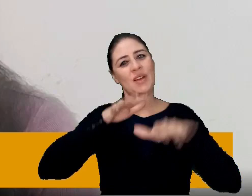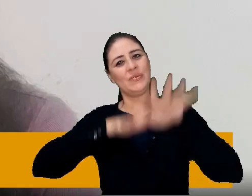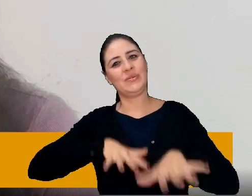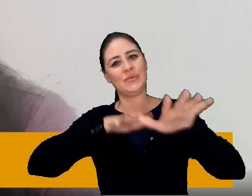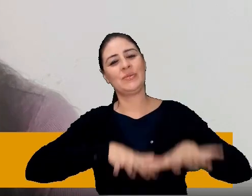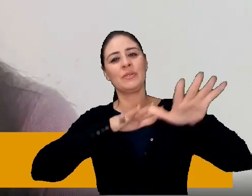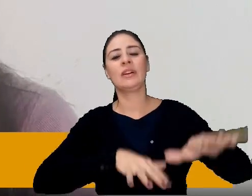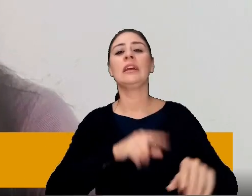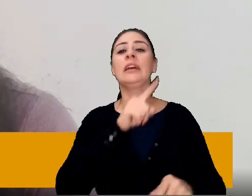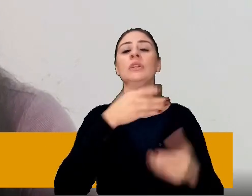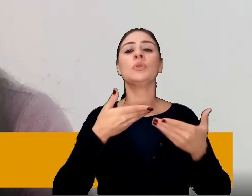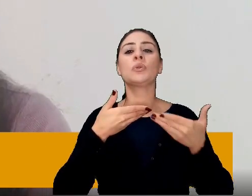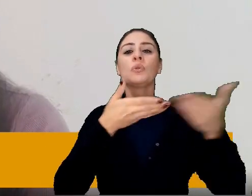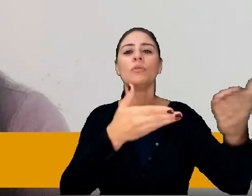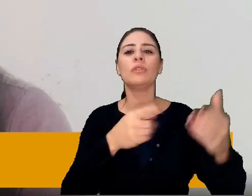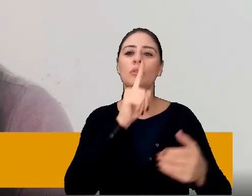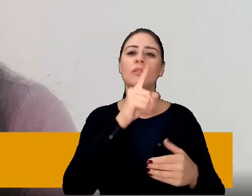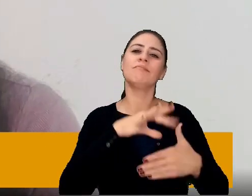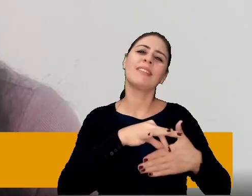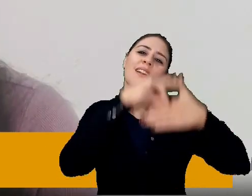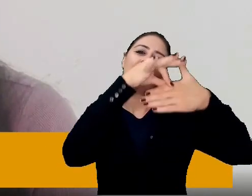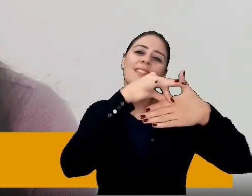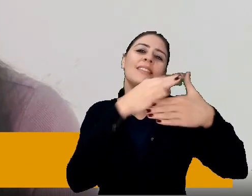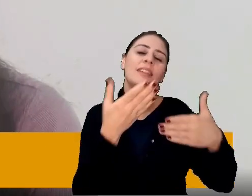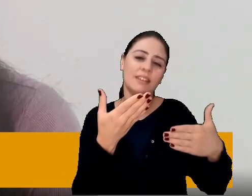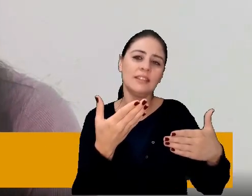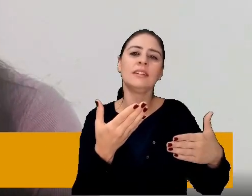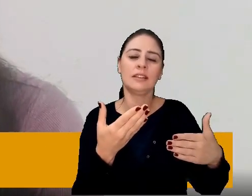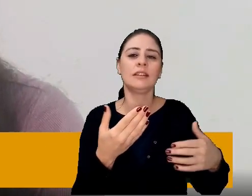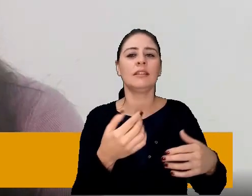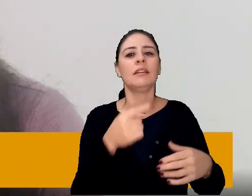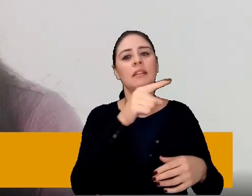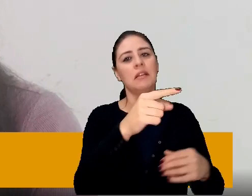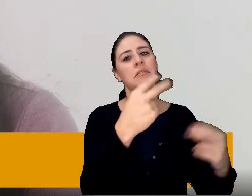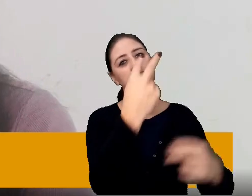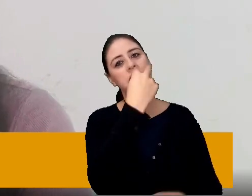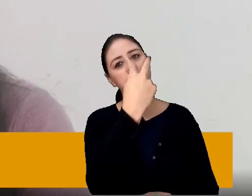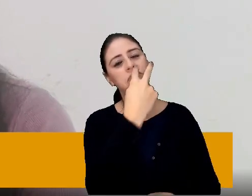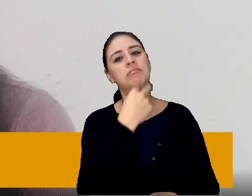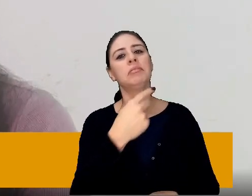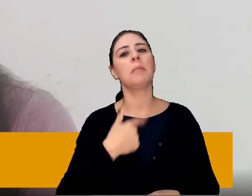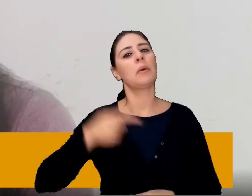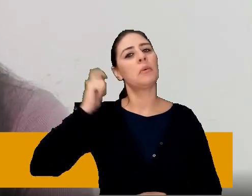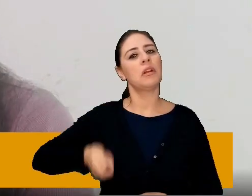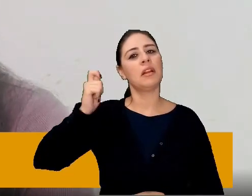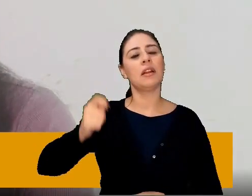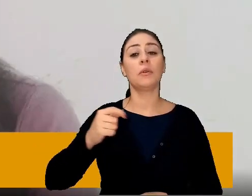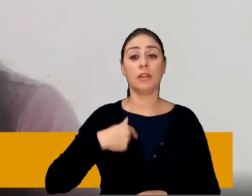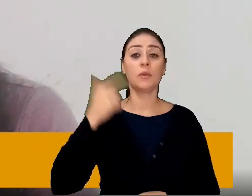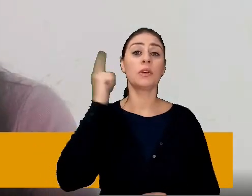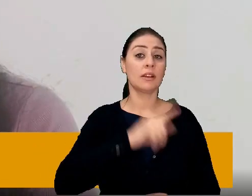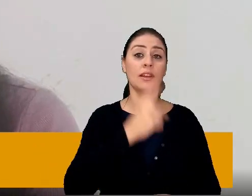lá em Brasília, que eu levei as mulheres para a marcha, aí eu tinha sido convidada para ser uma das colaboradoras da Mídia Indie. Então, aí